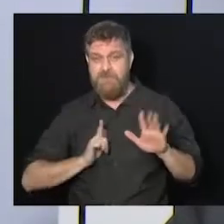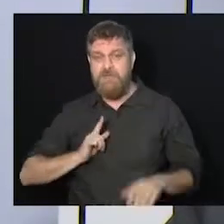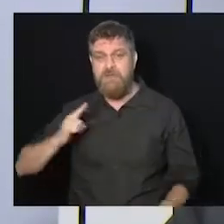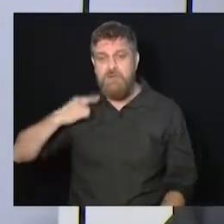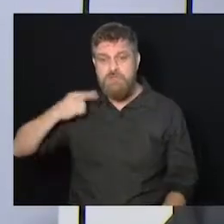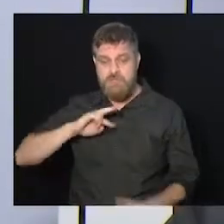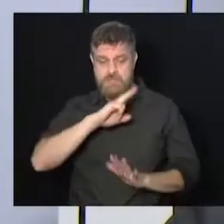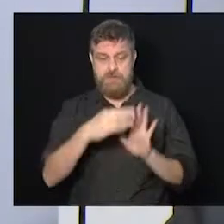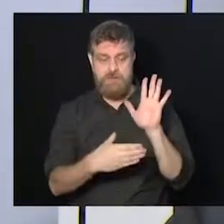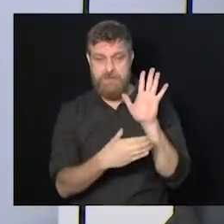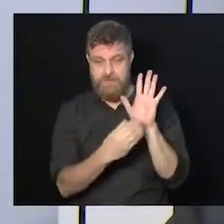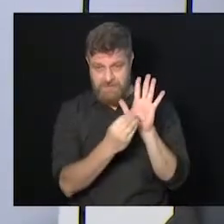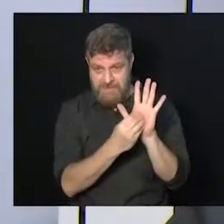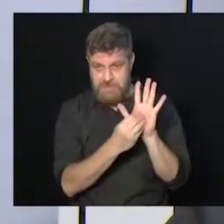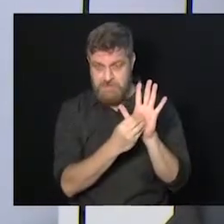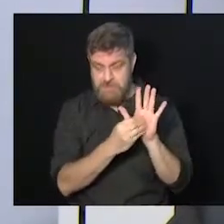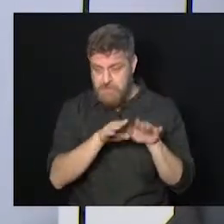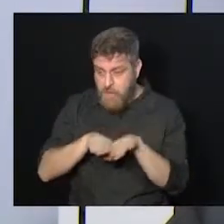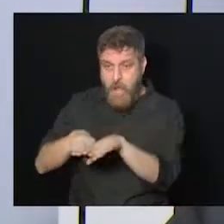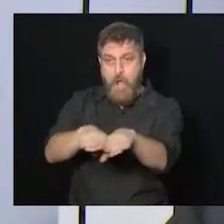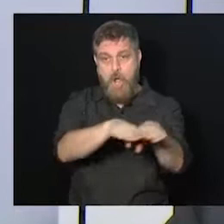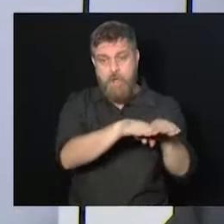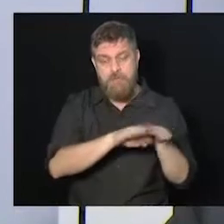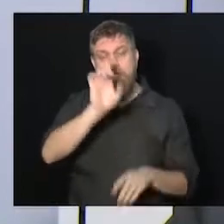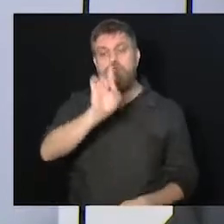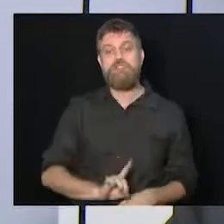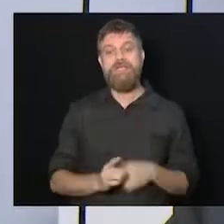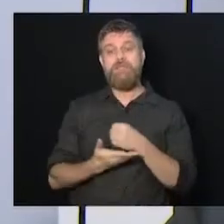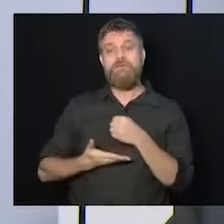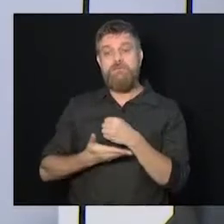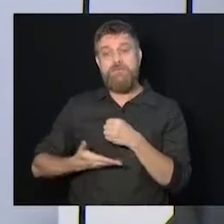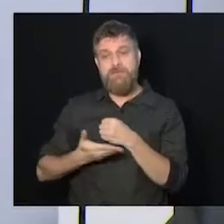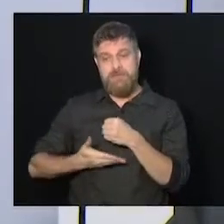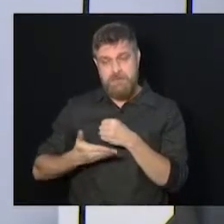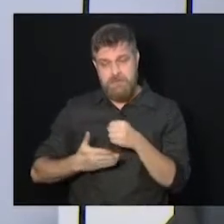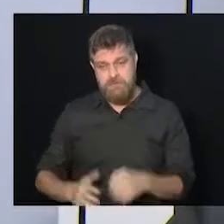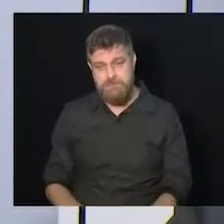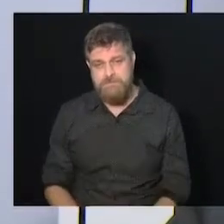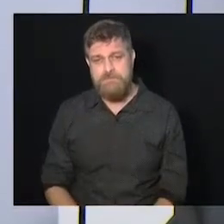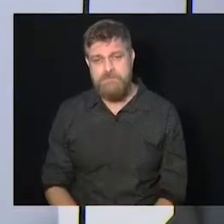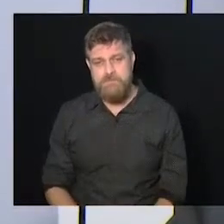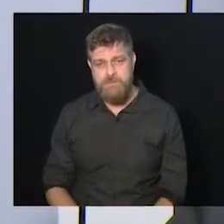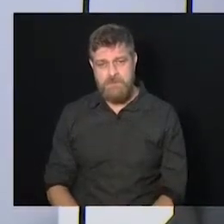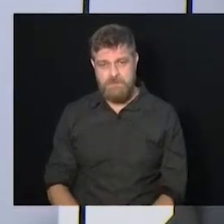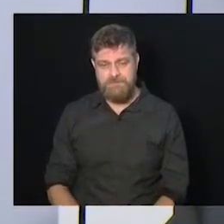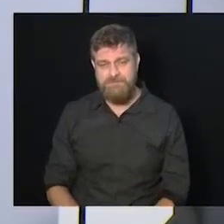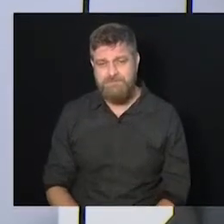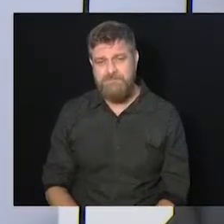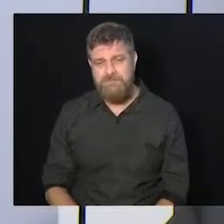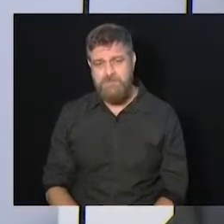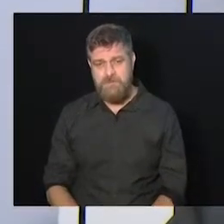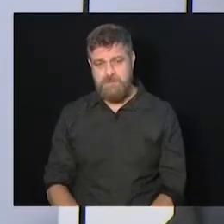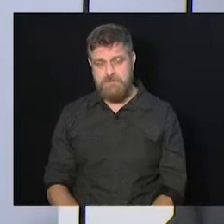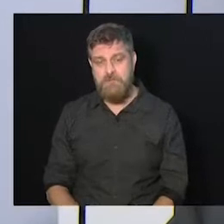meio ambiente equilibrado como um direito de todos, um direito fundamental. E incumbe especificamente